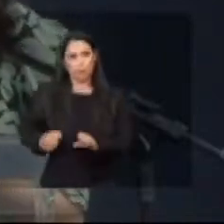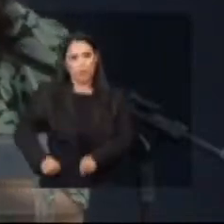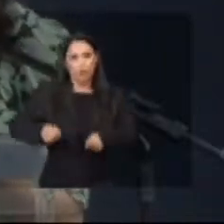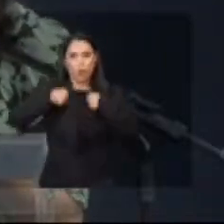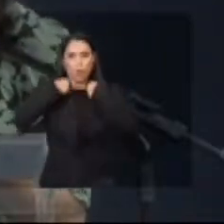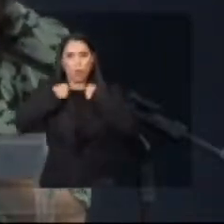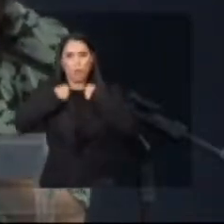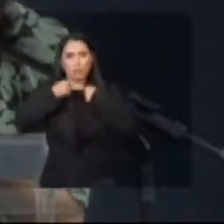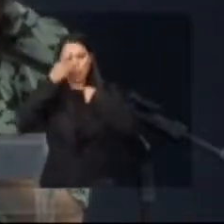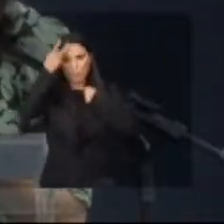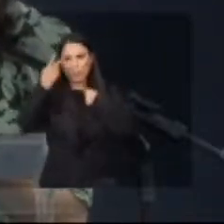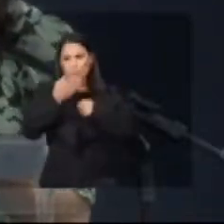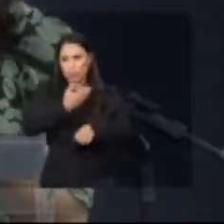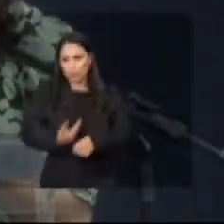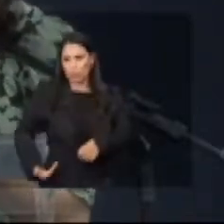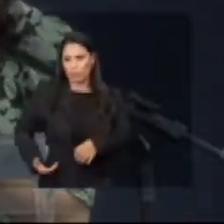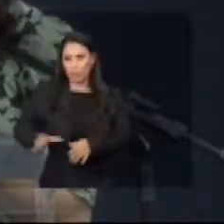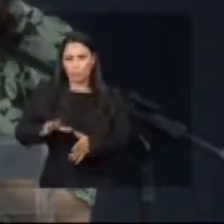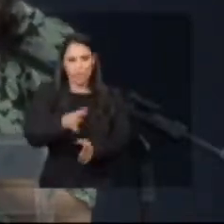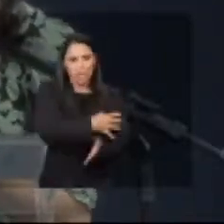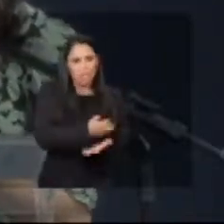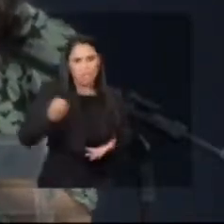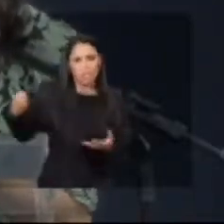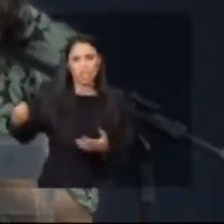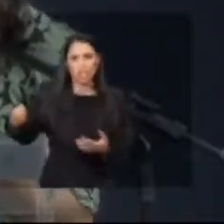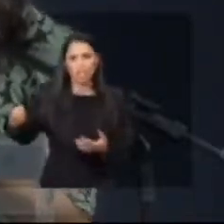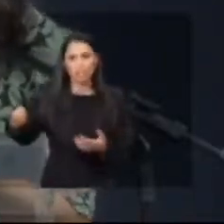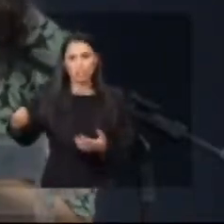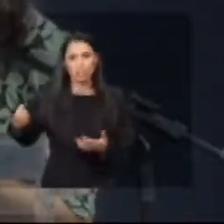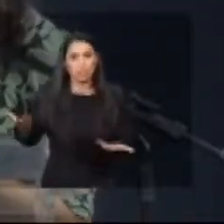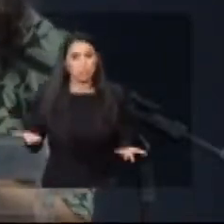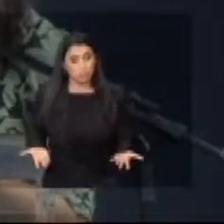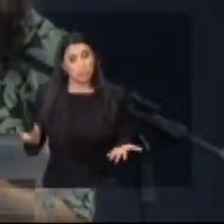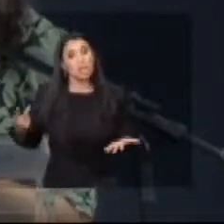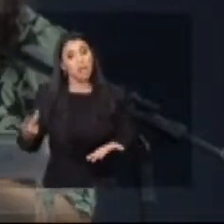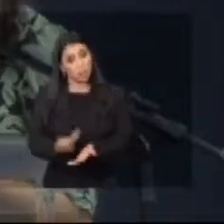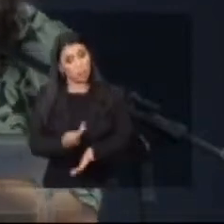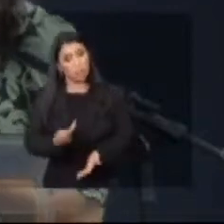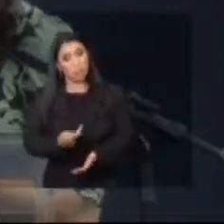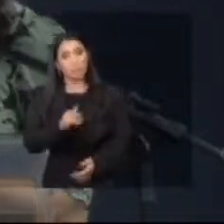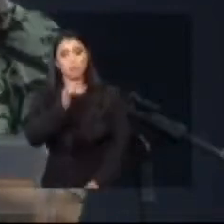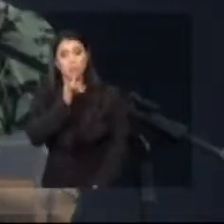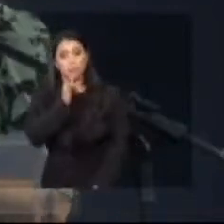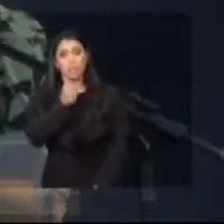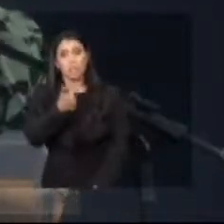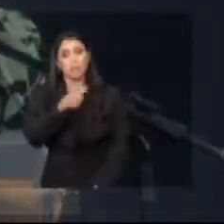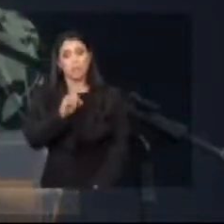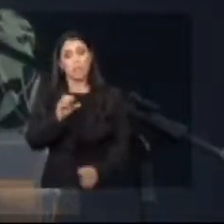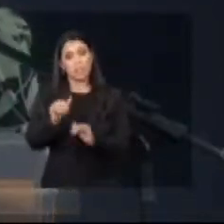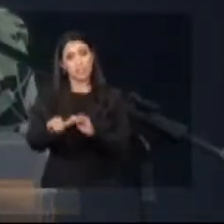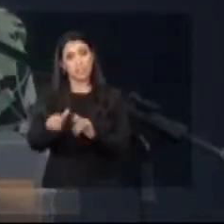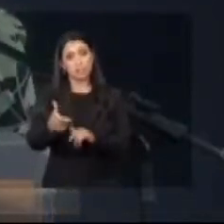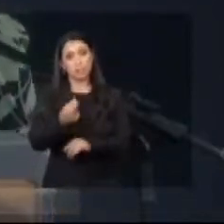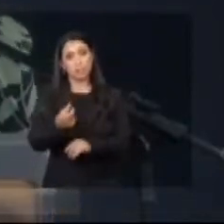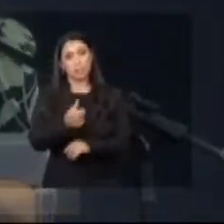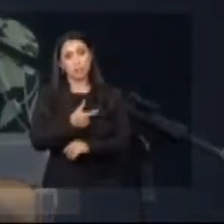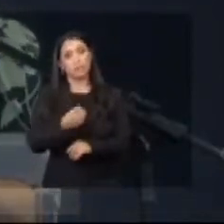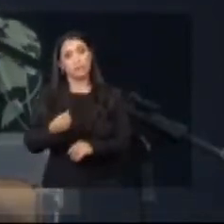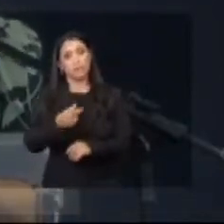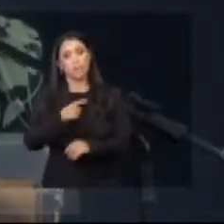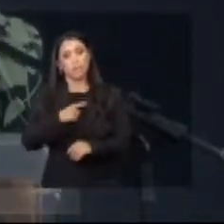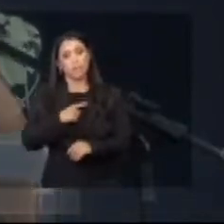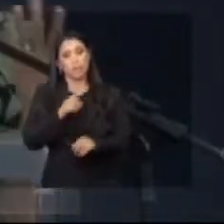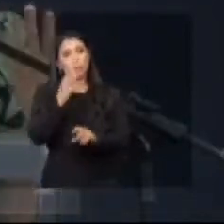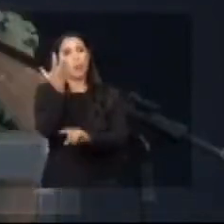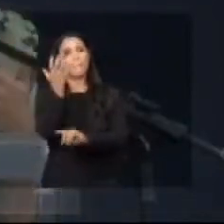cobertor retirado um agente do Estado mas é exatamente isso que acontece e foi o que aconteceu por exemplo no dia 10 de setembro de 2020 uma